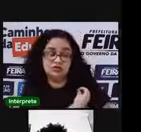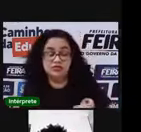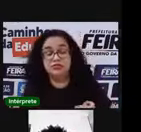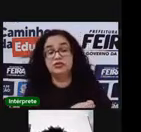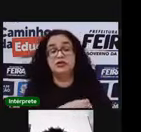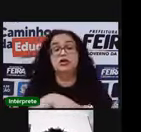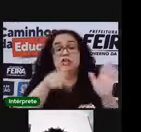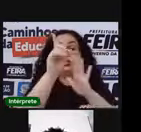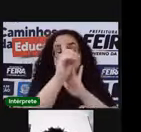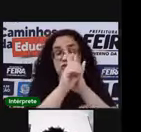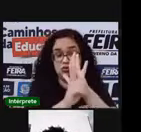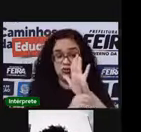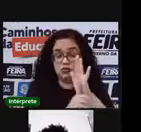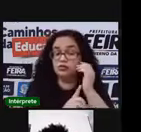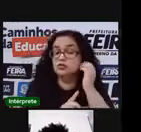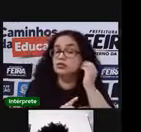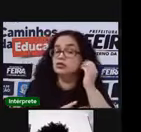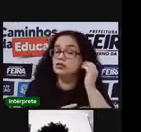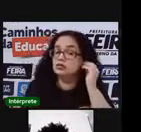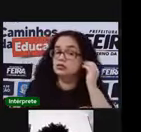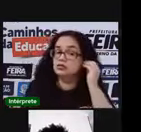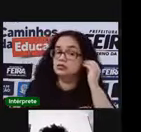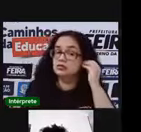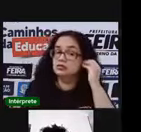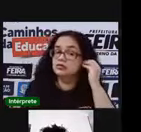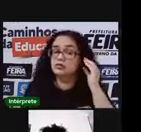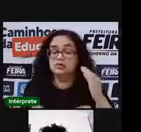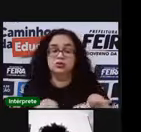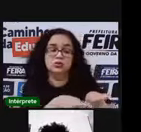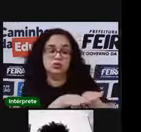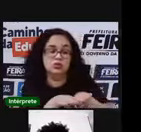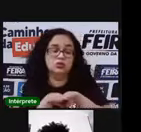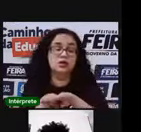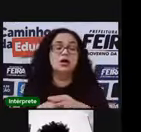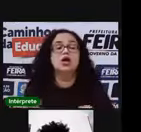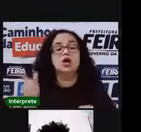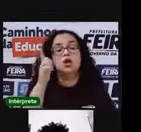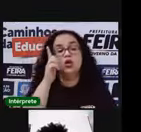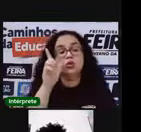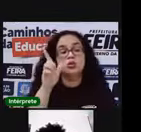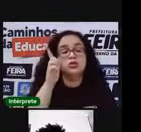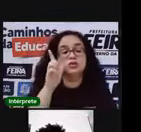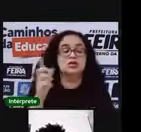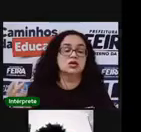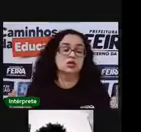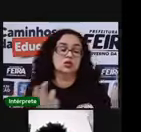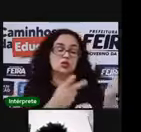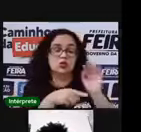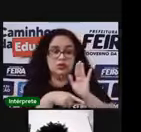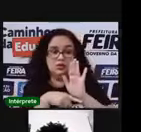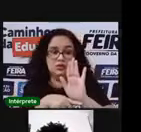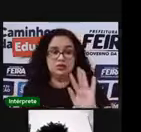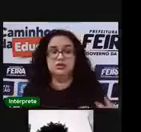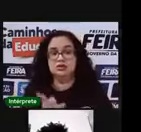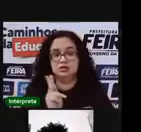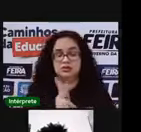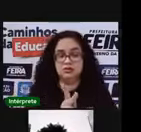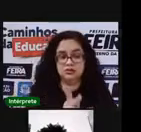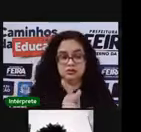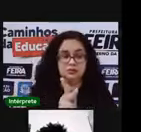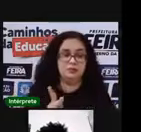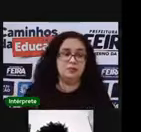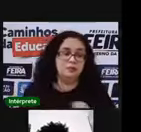direito e a equidade, a gente consegue ser solidário, a gente está sendo solidário,